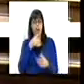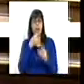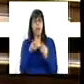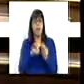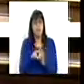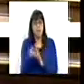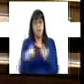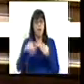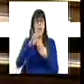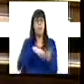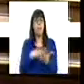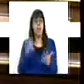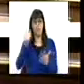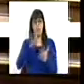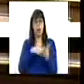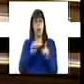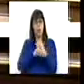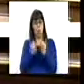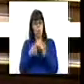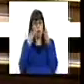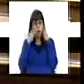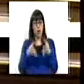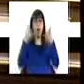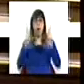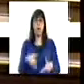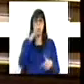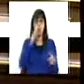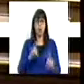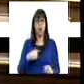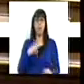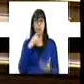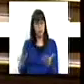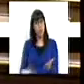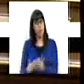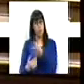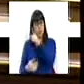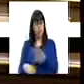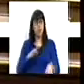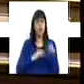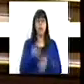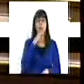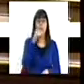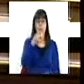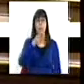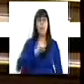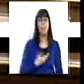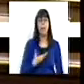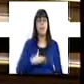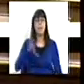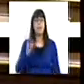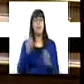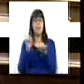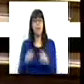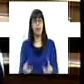medidas adicionais e de um plano B, em vez de se concentrarem no Orçamento de Estado. Mas eu tenho uma proposta para fazer aos senhores deputados do PSD e do